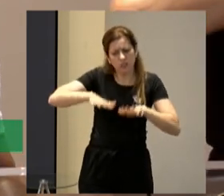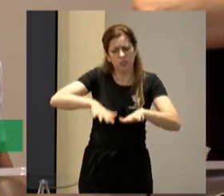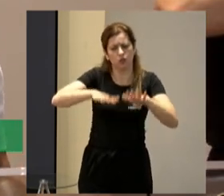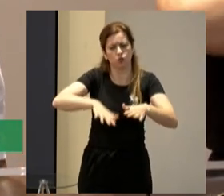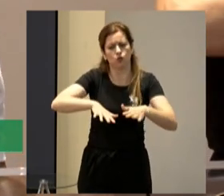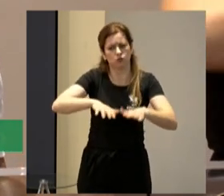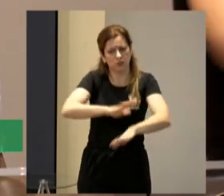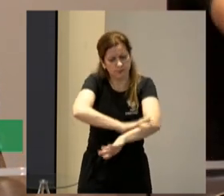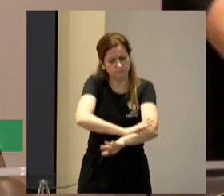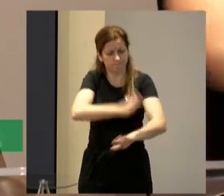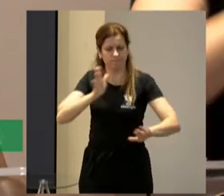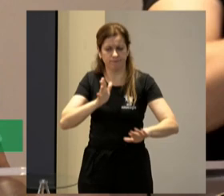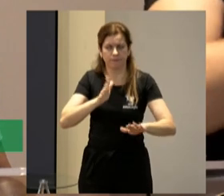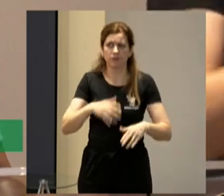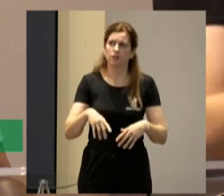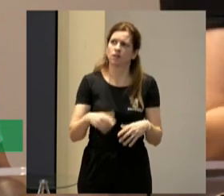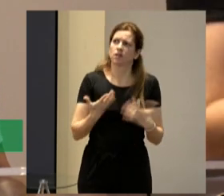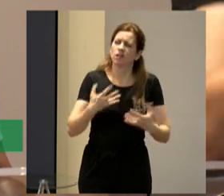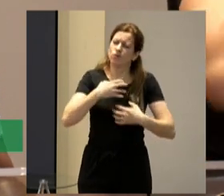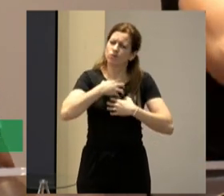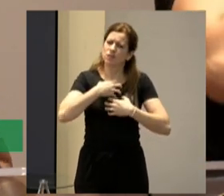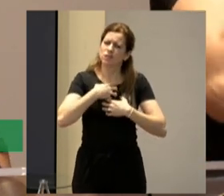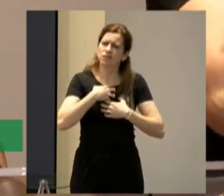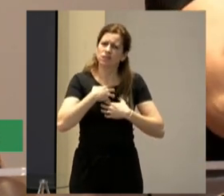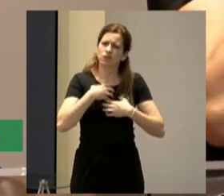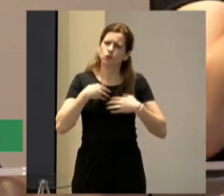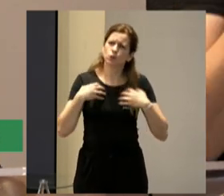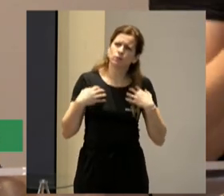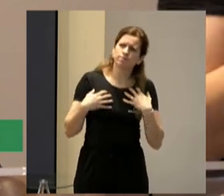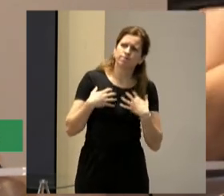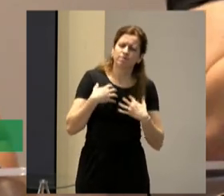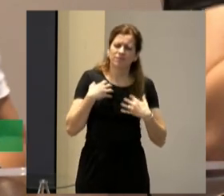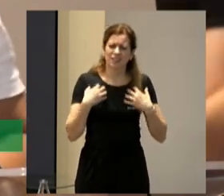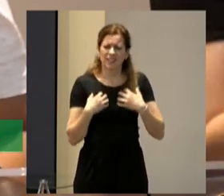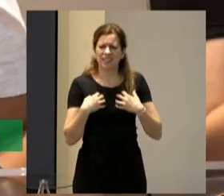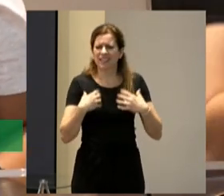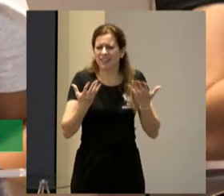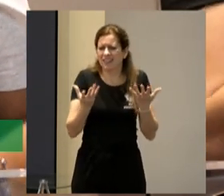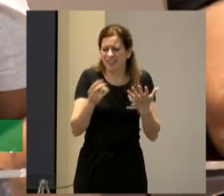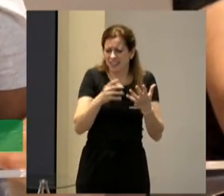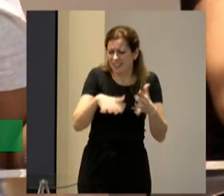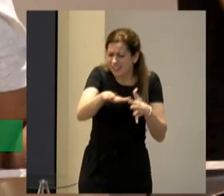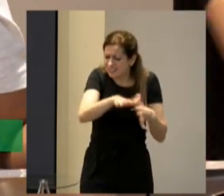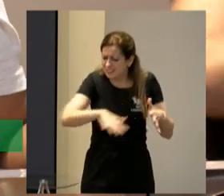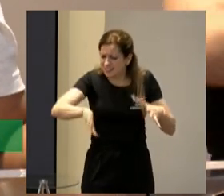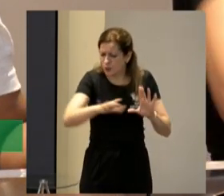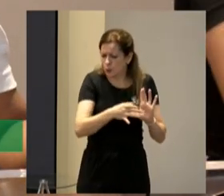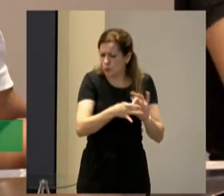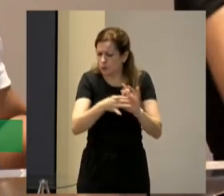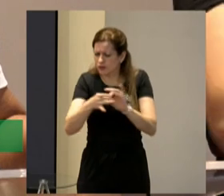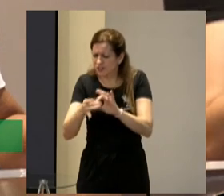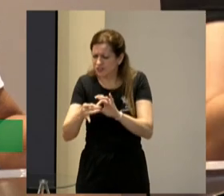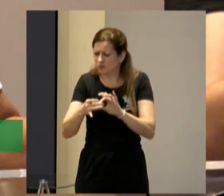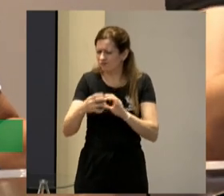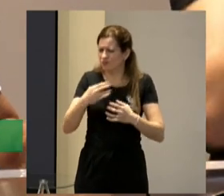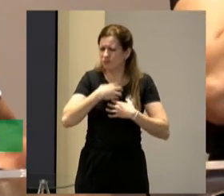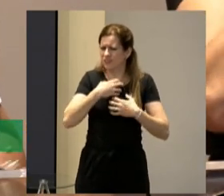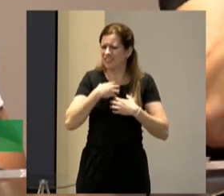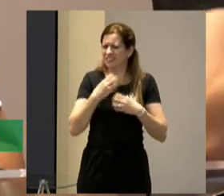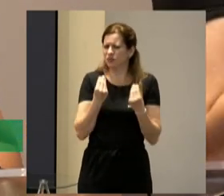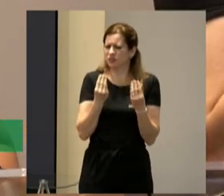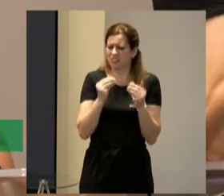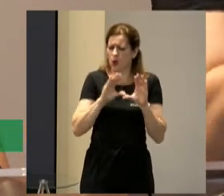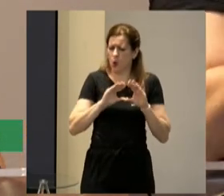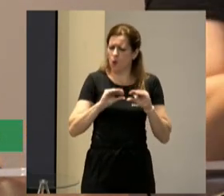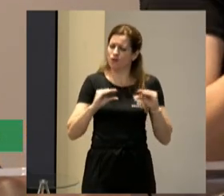Eu me sinto confortável com isso, eu não me sinto confortável não por mim, eu não me sinto confortável